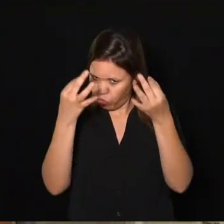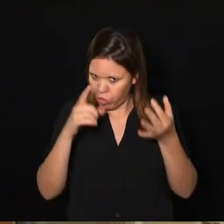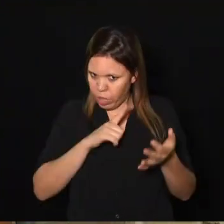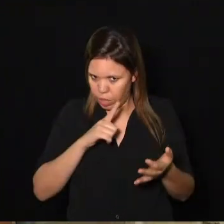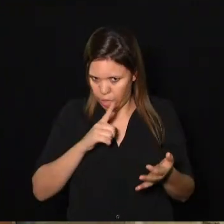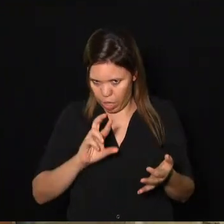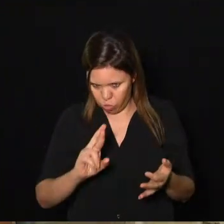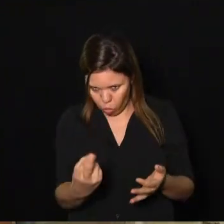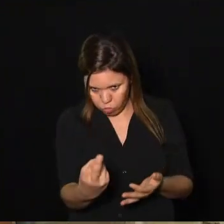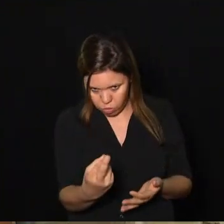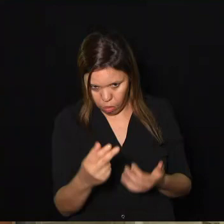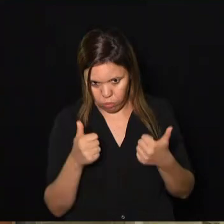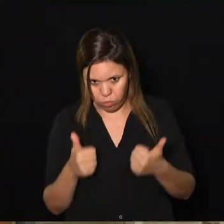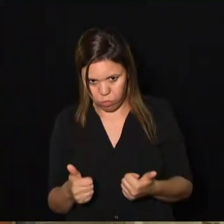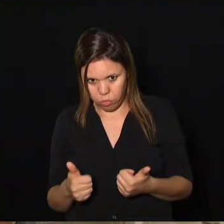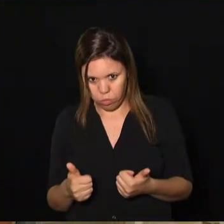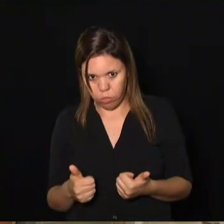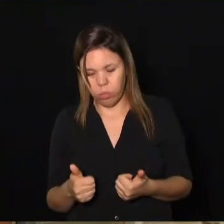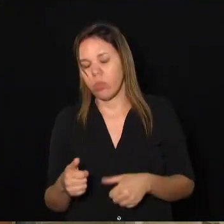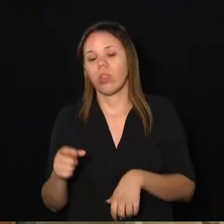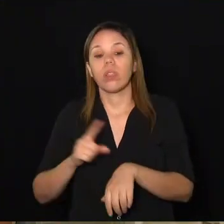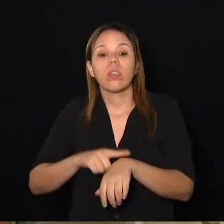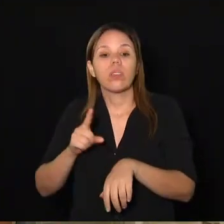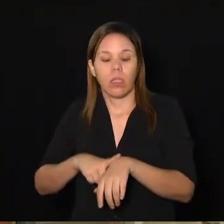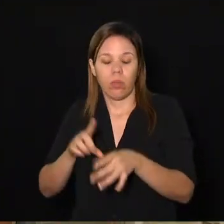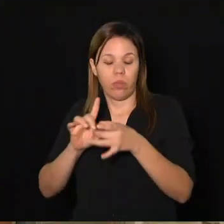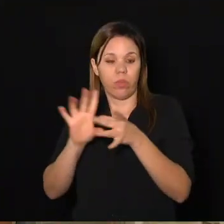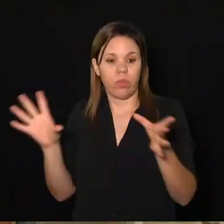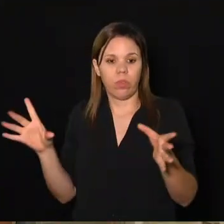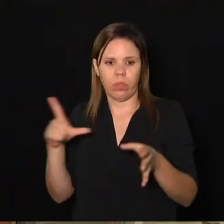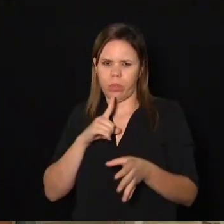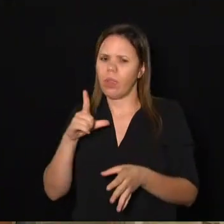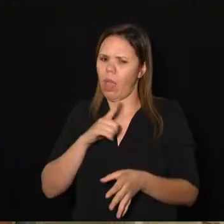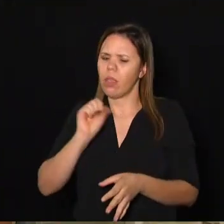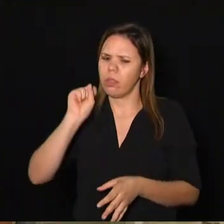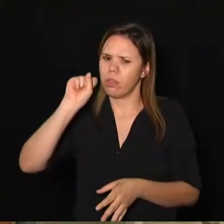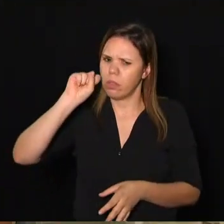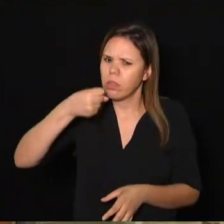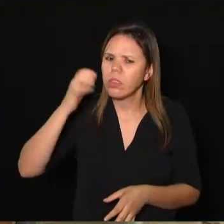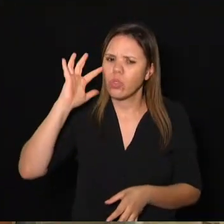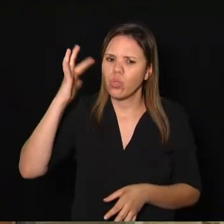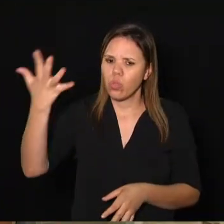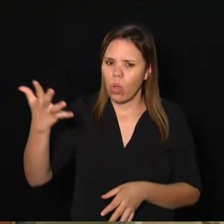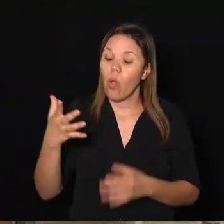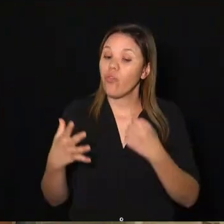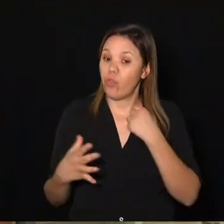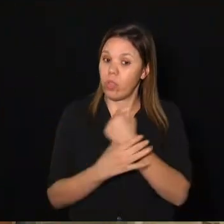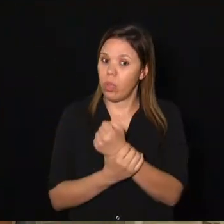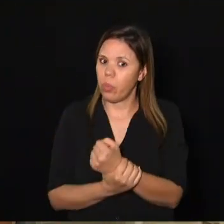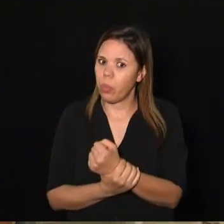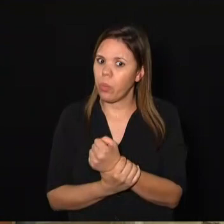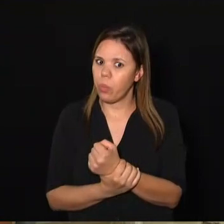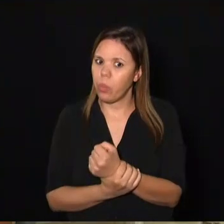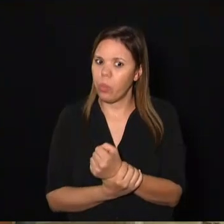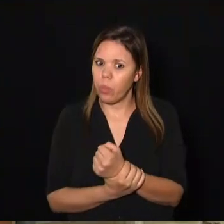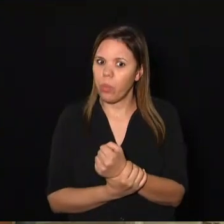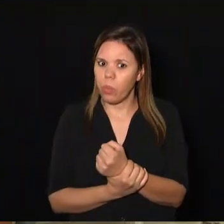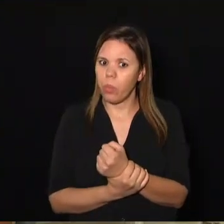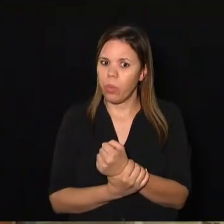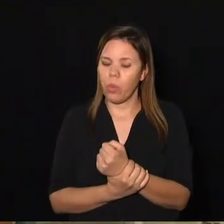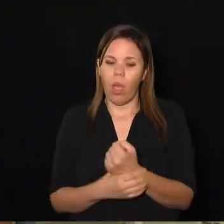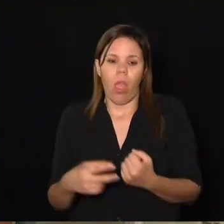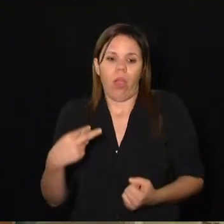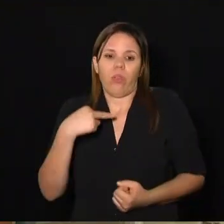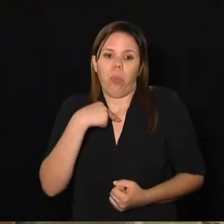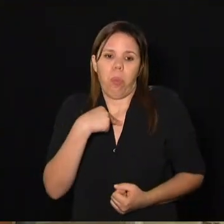rapidinho talvez não seja um tema mas por favor pode ficar à vontade a cirurgia tem solução quando for segura não é quando eu não